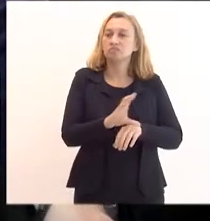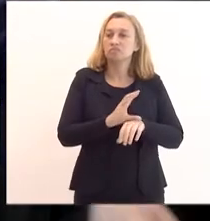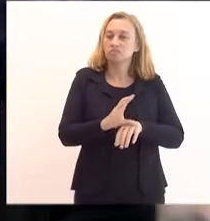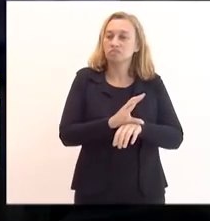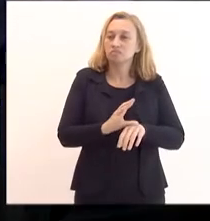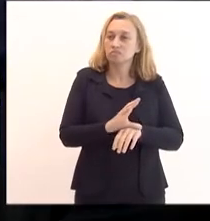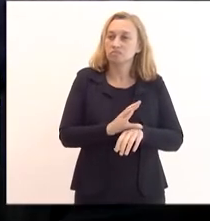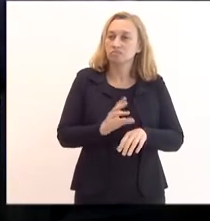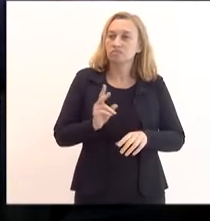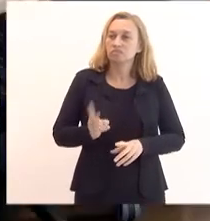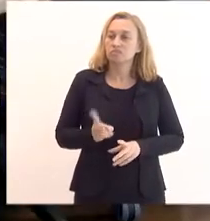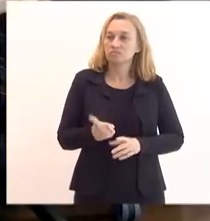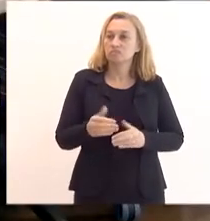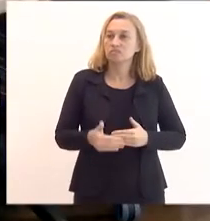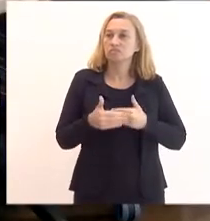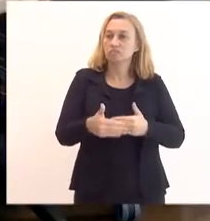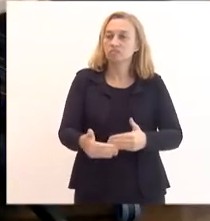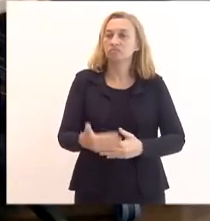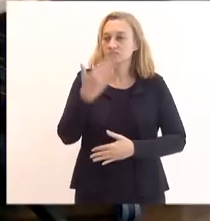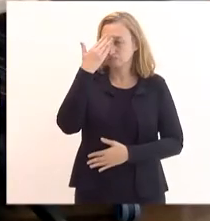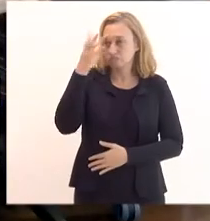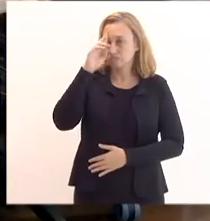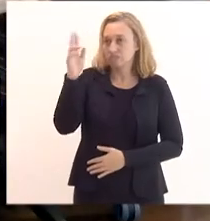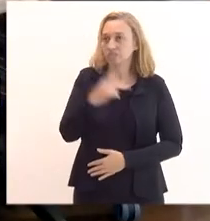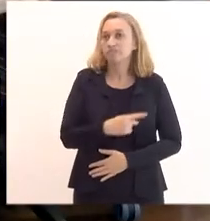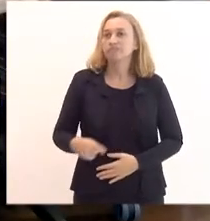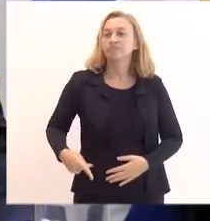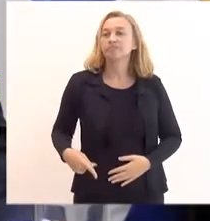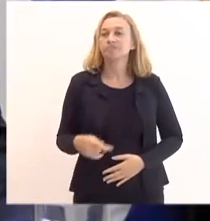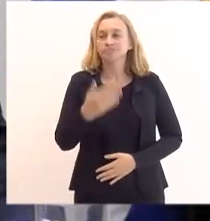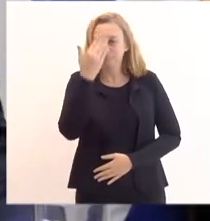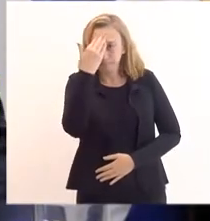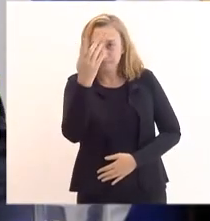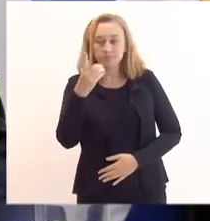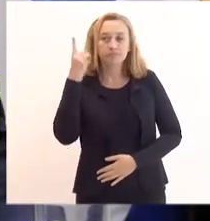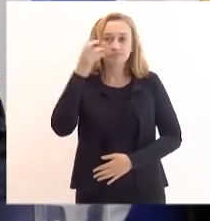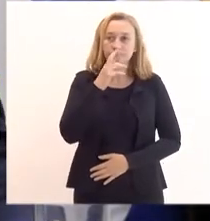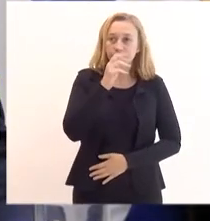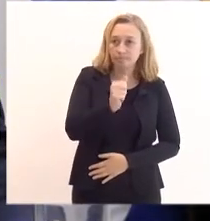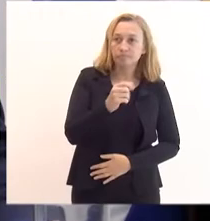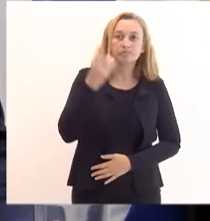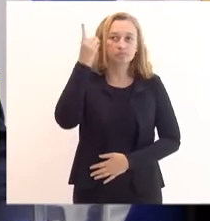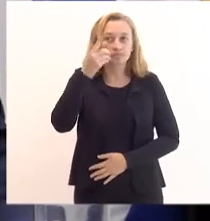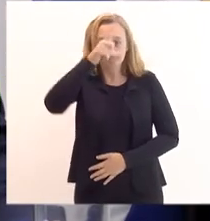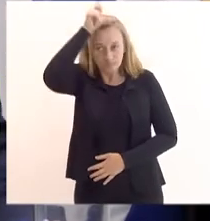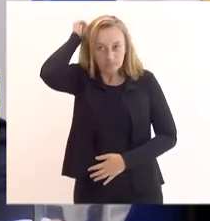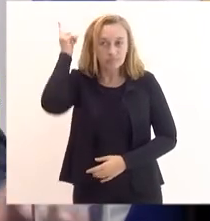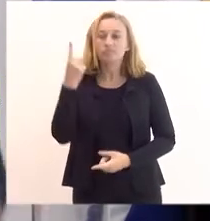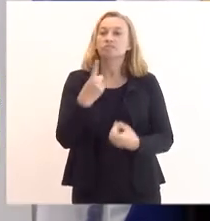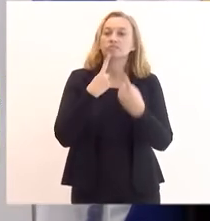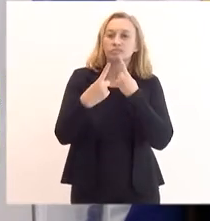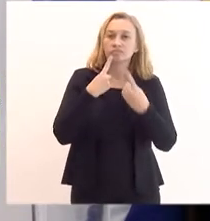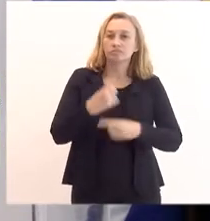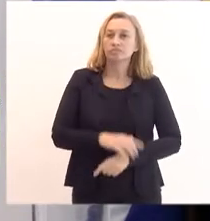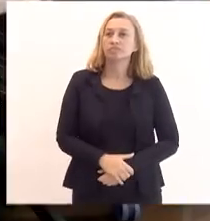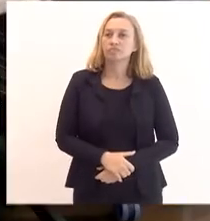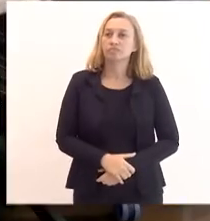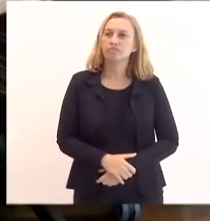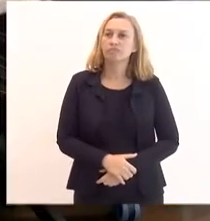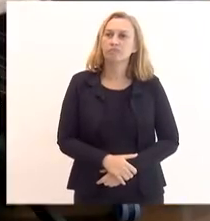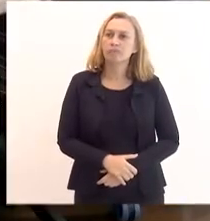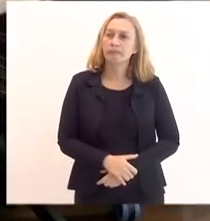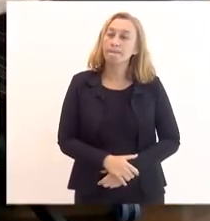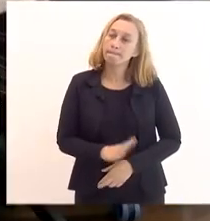projeto possa avançar. Obrigado, presidente. Obrigado, deputado Amorim. Deputado Luiz Paulo, para discutir. Presidente, eu já aqui